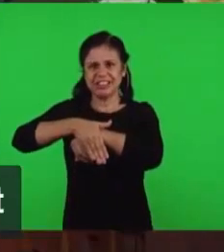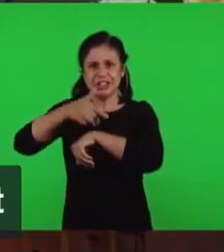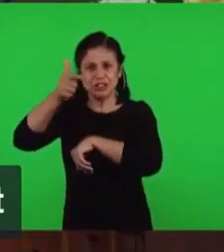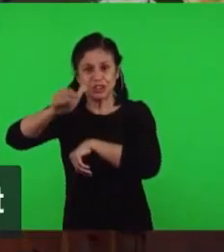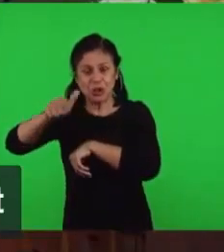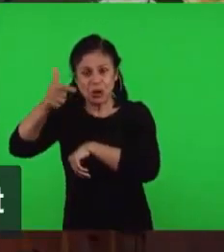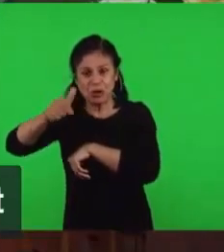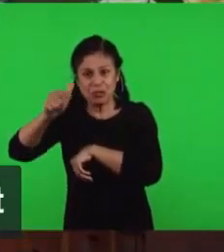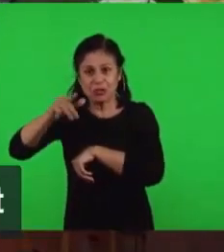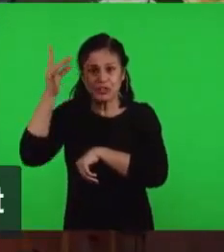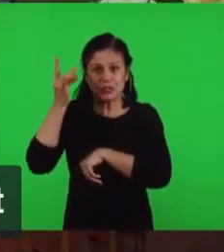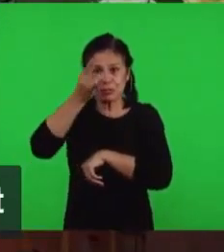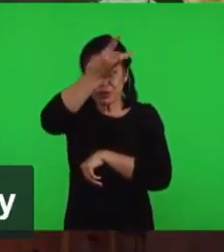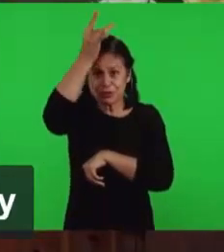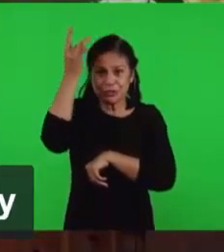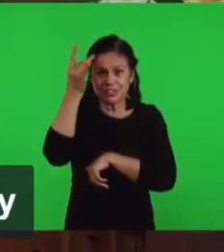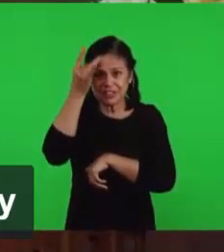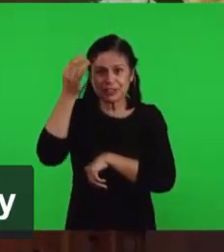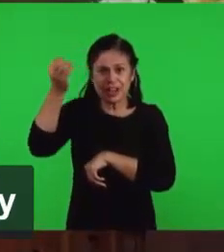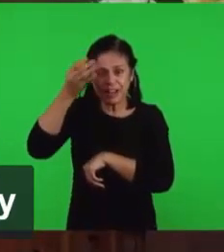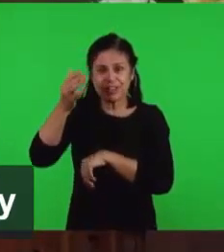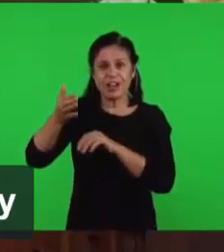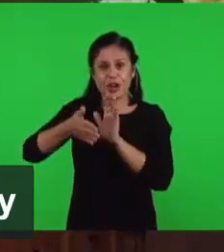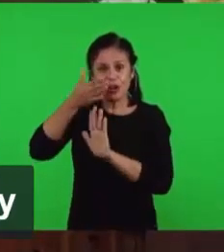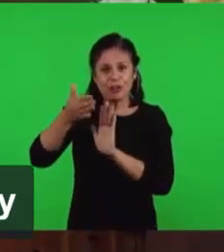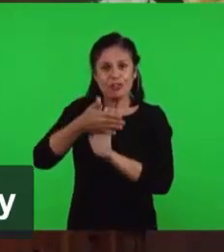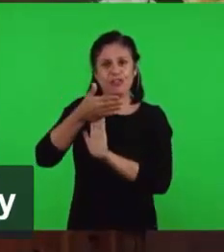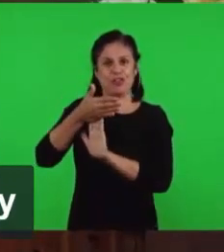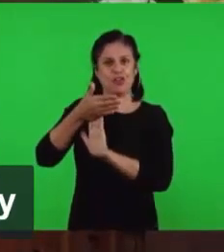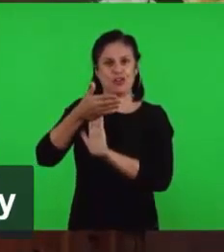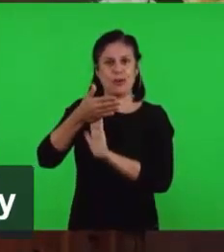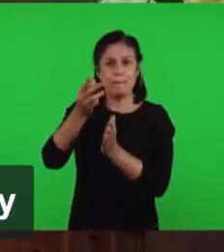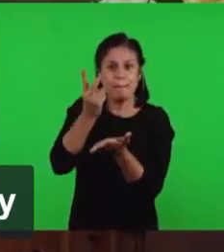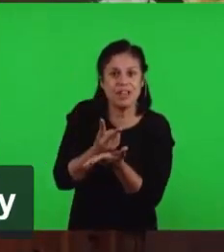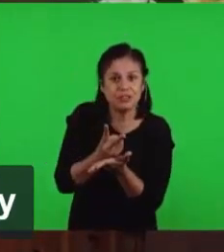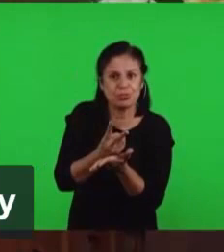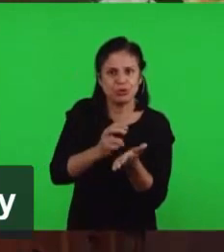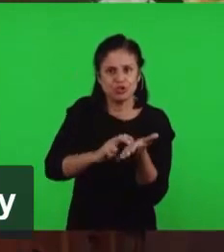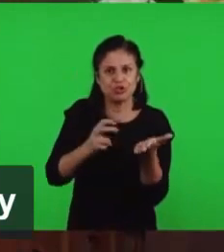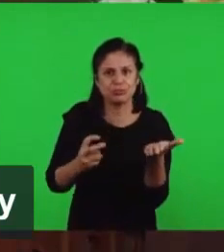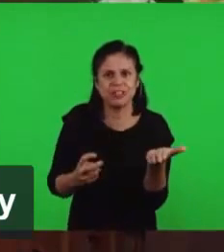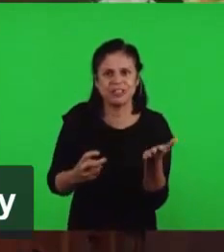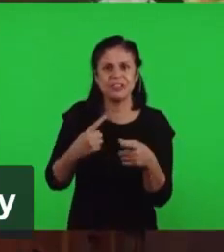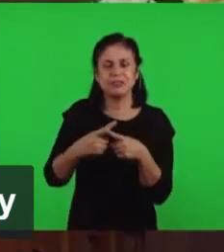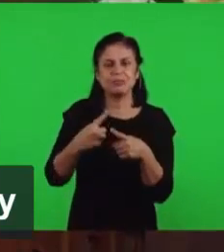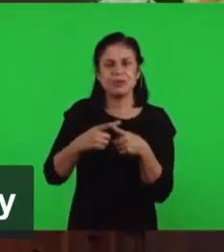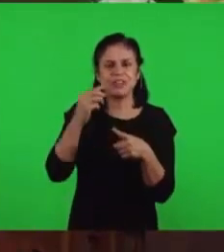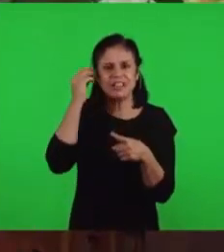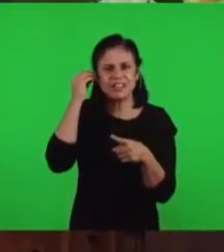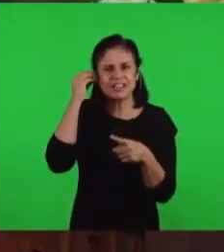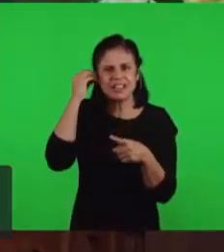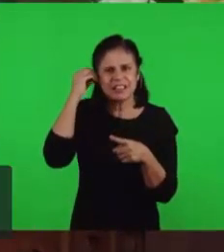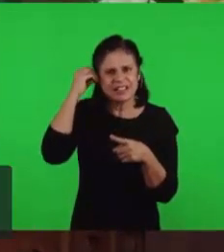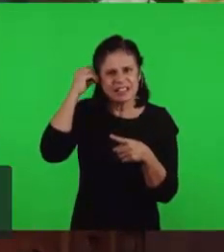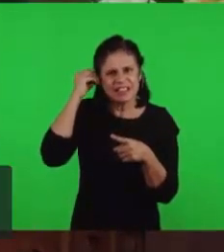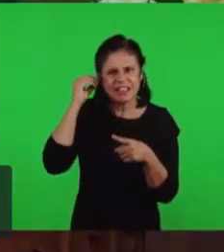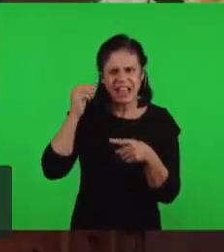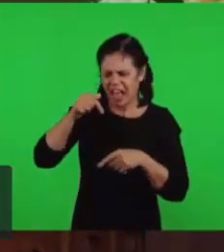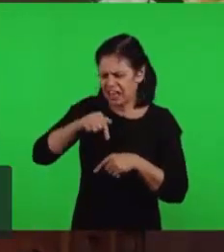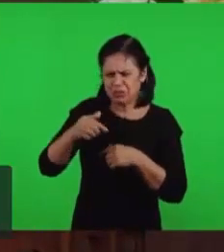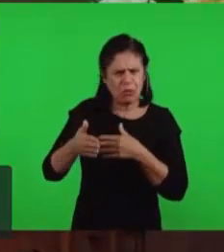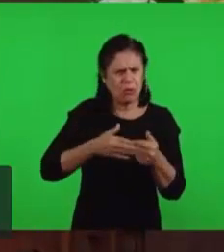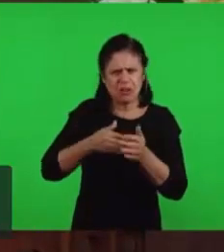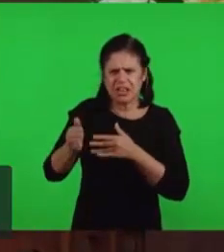Espírito Santo para aquela noite porque aquele louvor que foi cantado um dia seja aqui